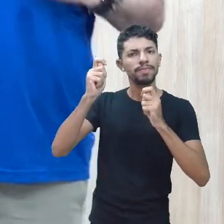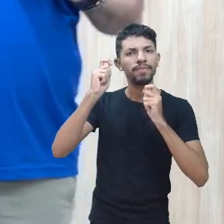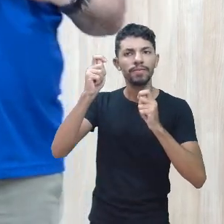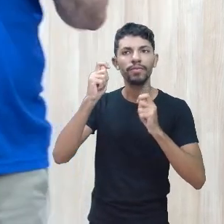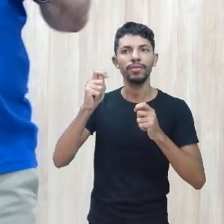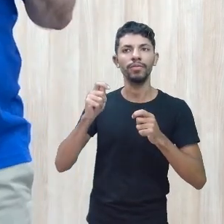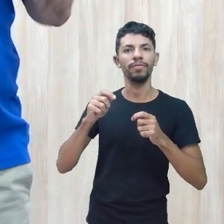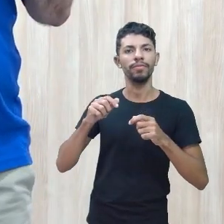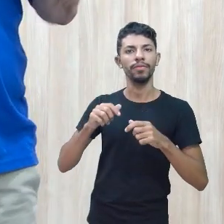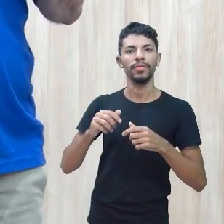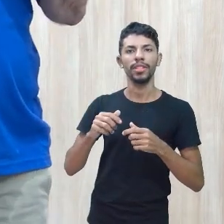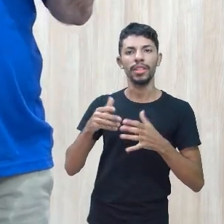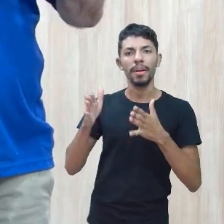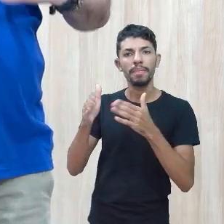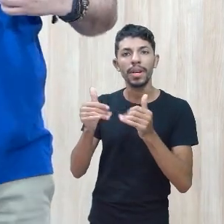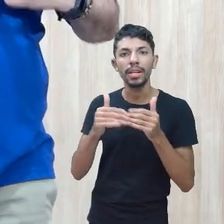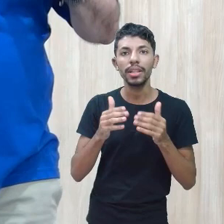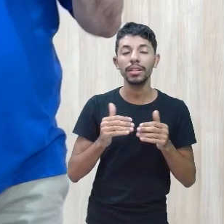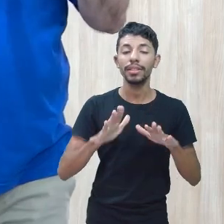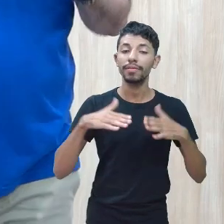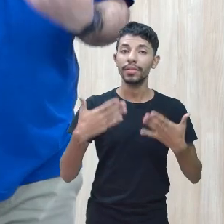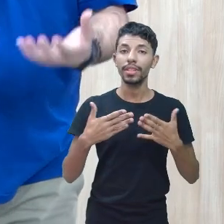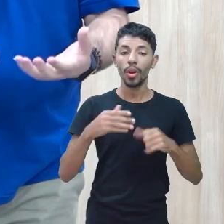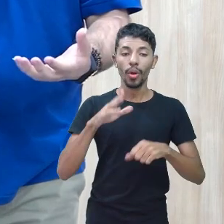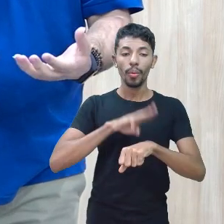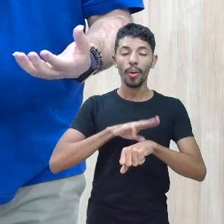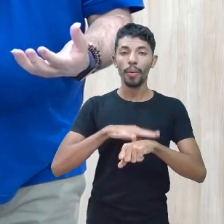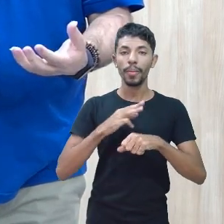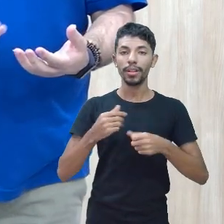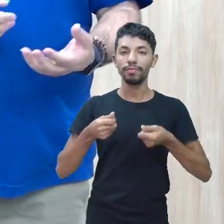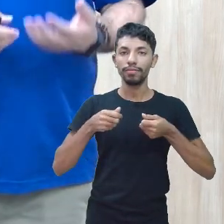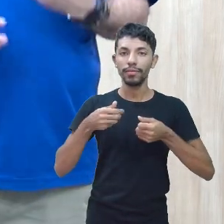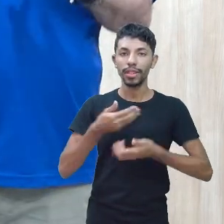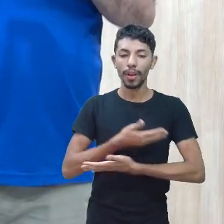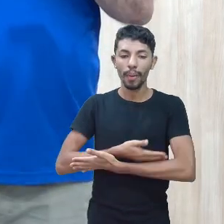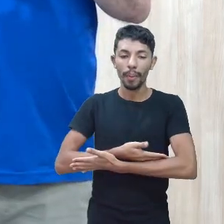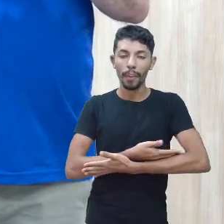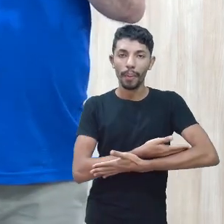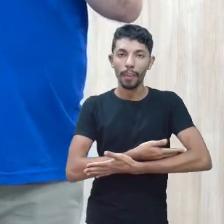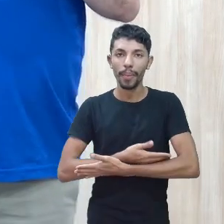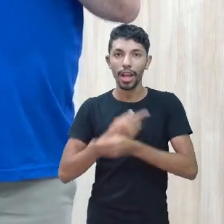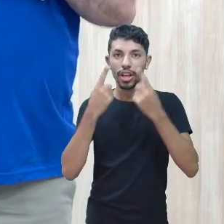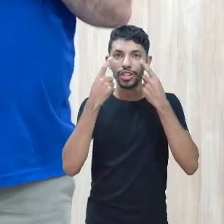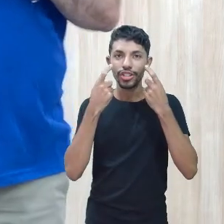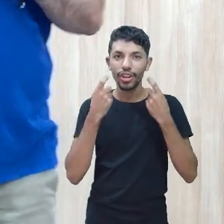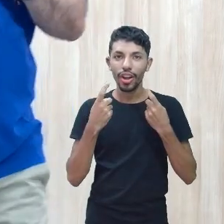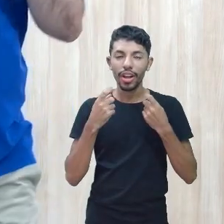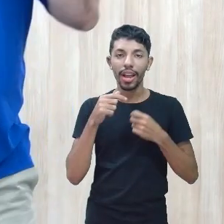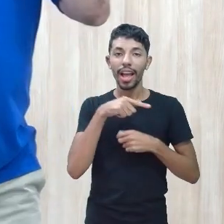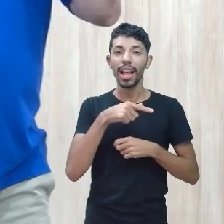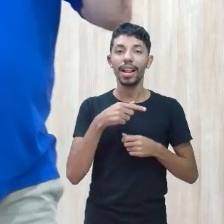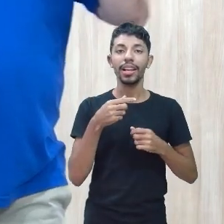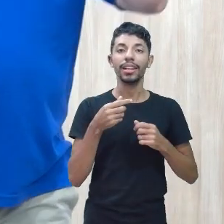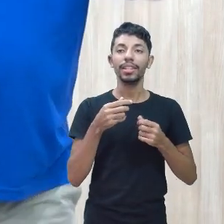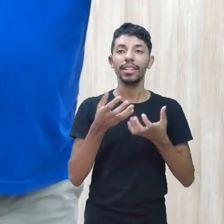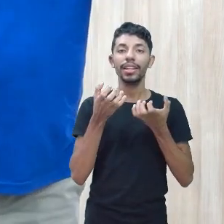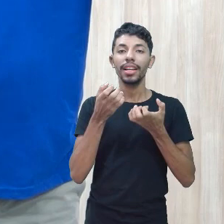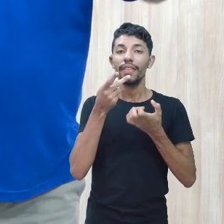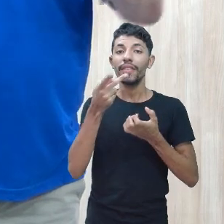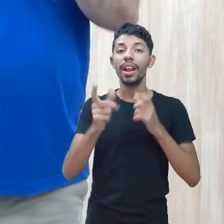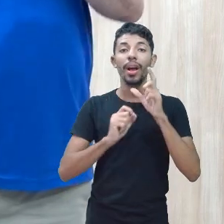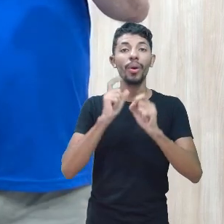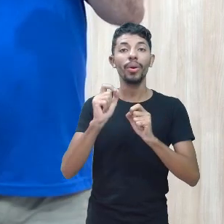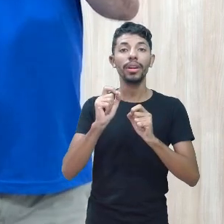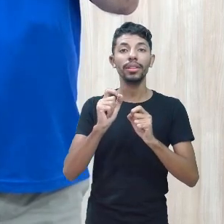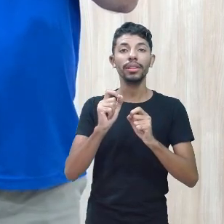no momento que a criança chora, ela está querendo dizer ali, mesmo sem conseguir falar, que ela está inquieta